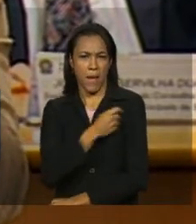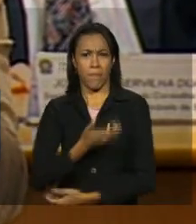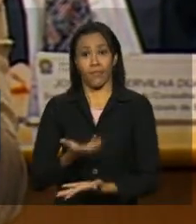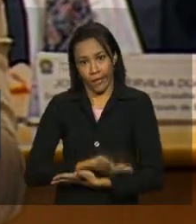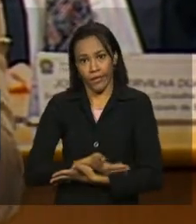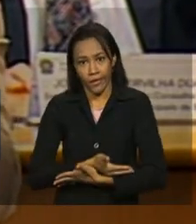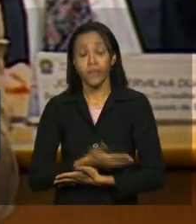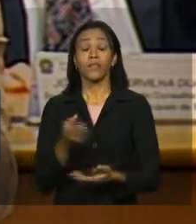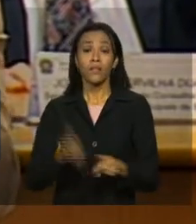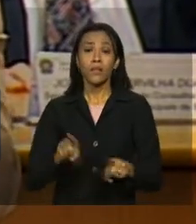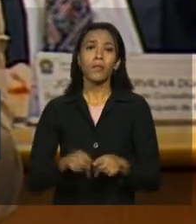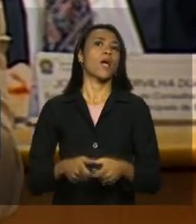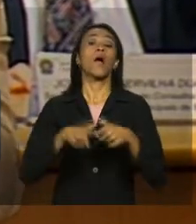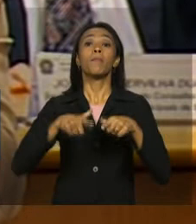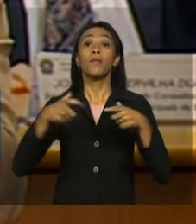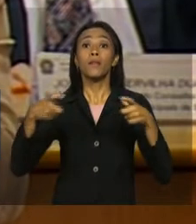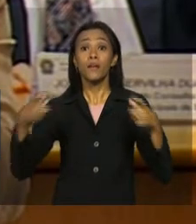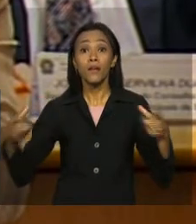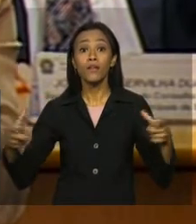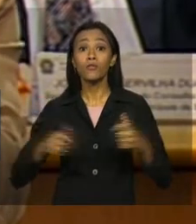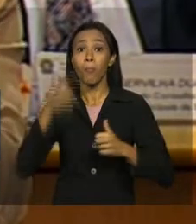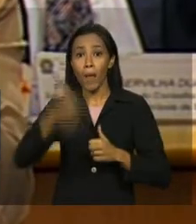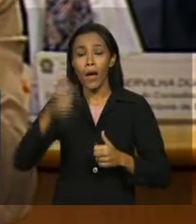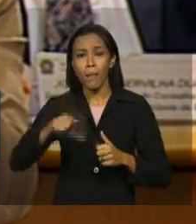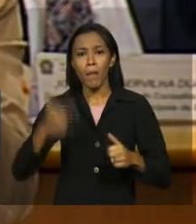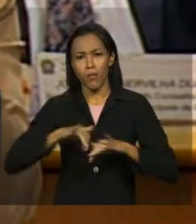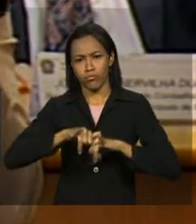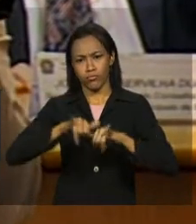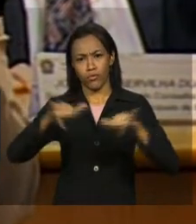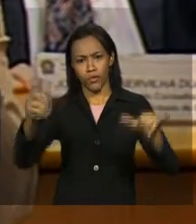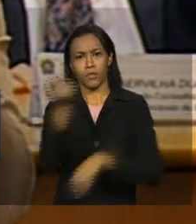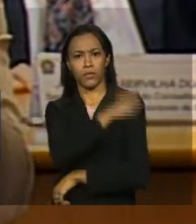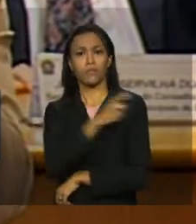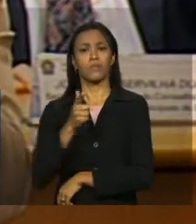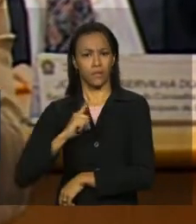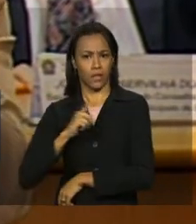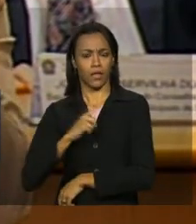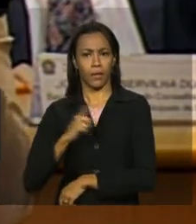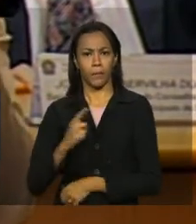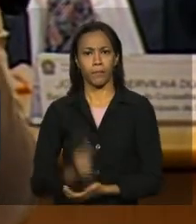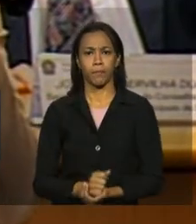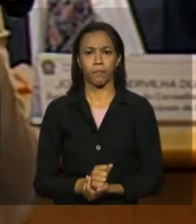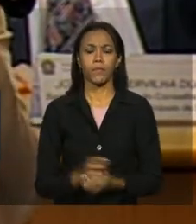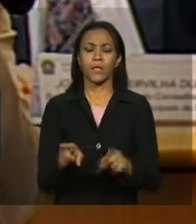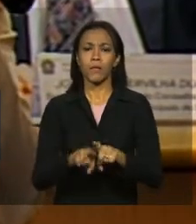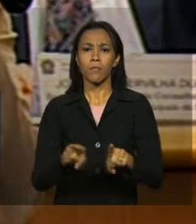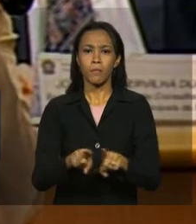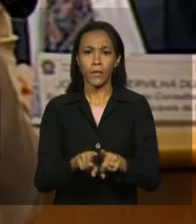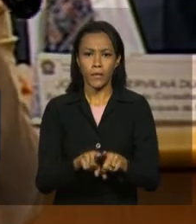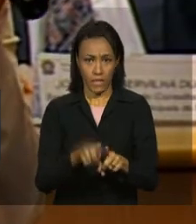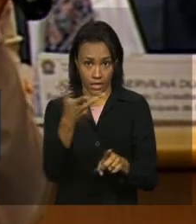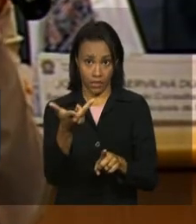né e ampliando assim a a cobertura vacinal e o acesso à vacina no mesmo o que